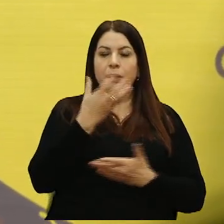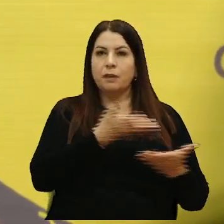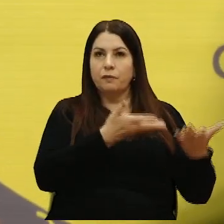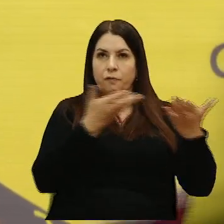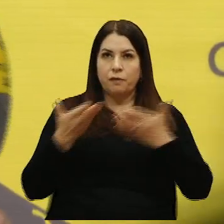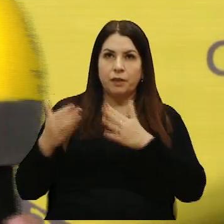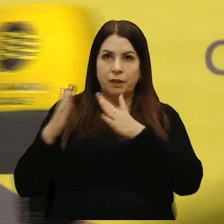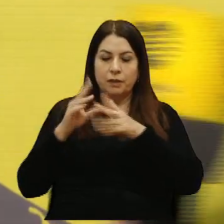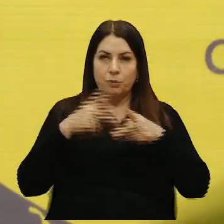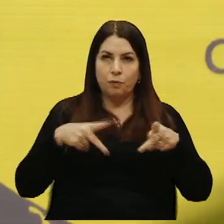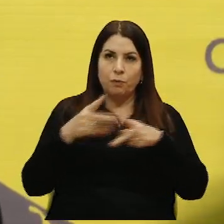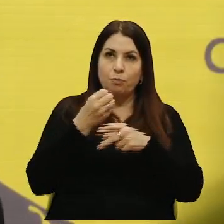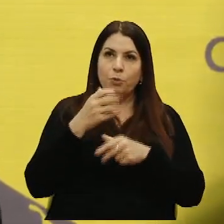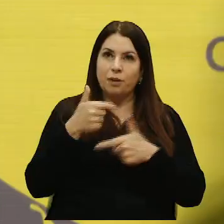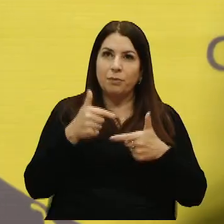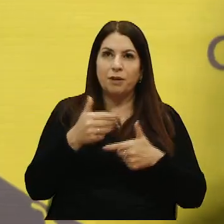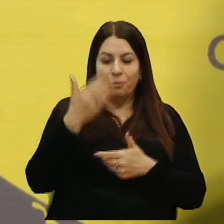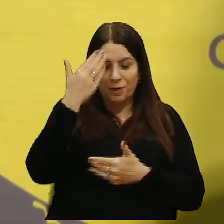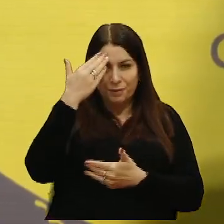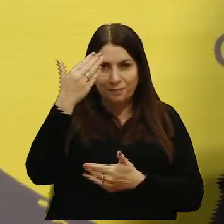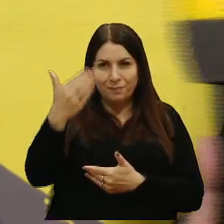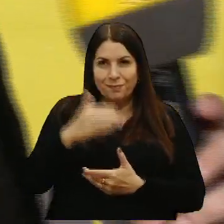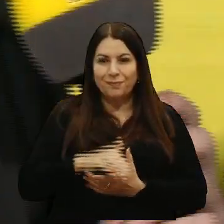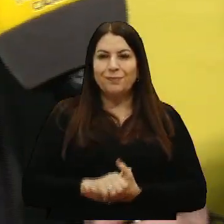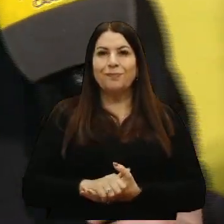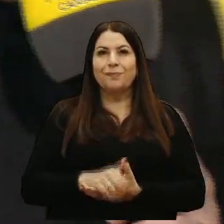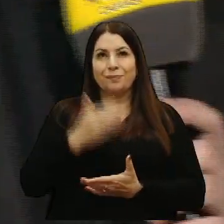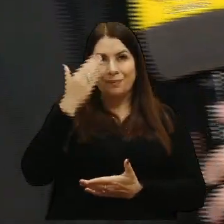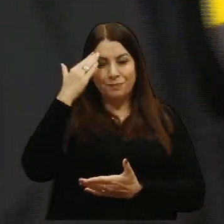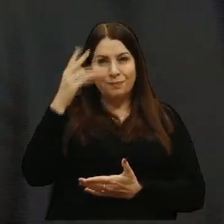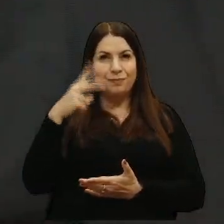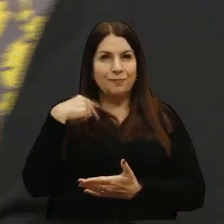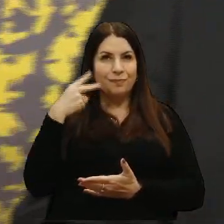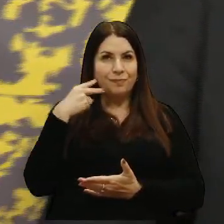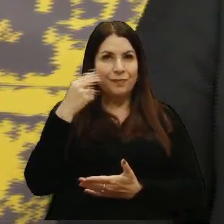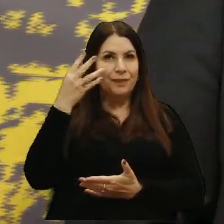Casa do Povo e bom trabalho. Muito obrigado. Obrigado, vereador José de Abreu.